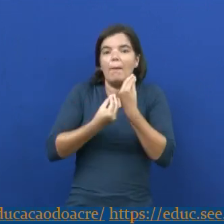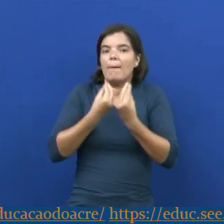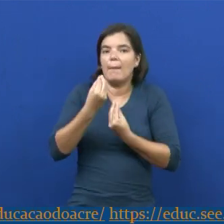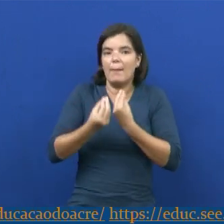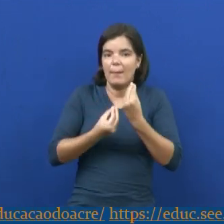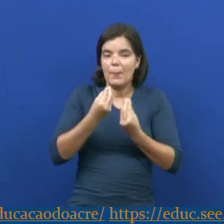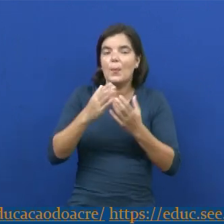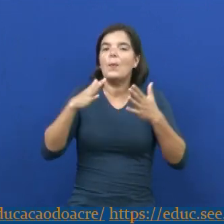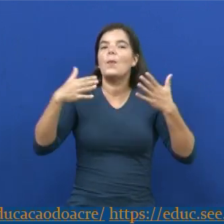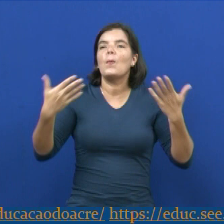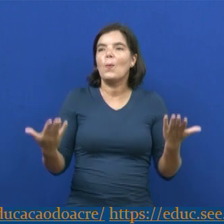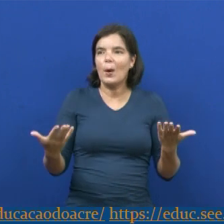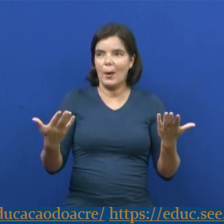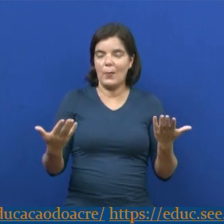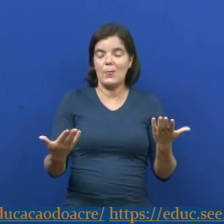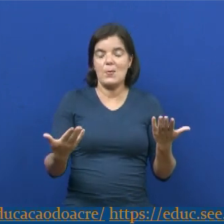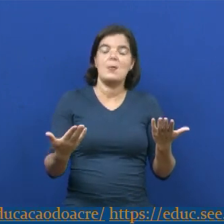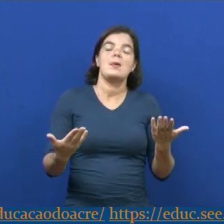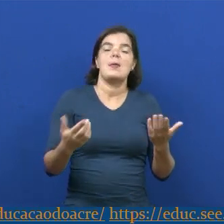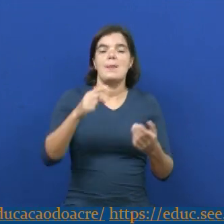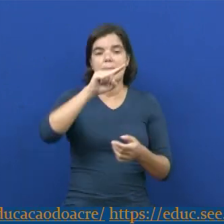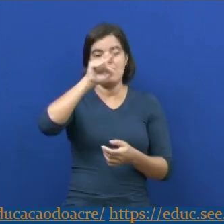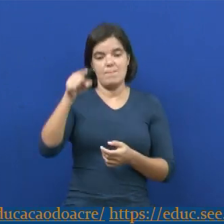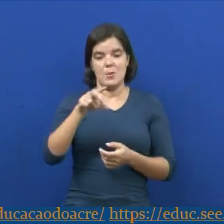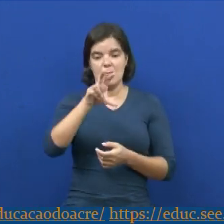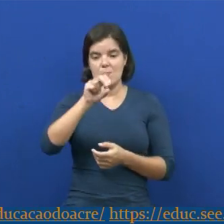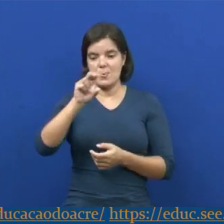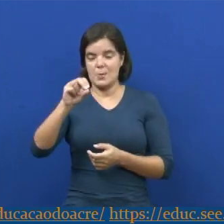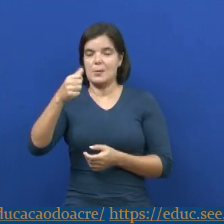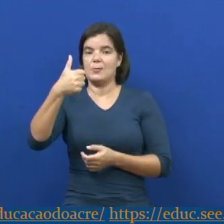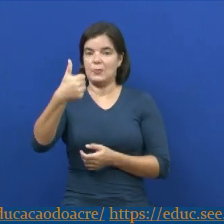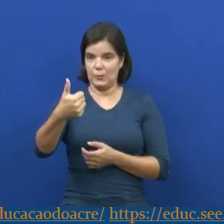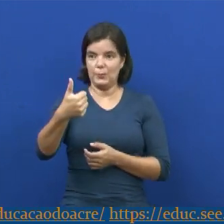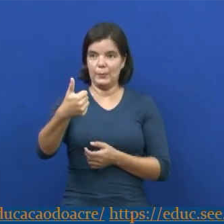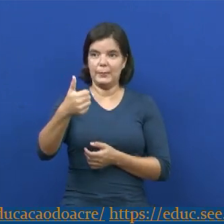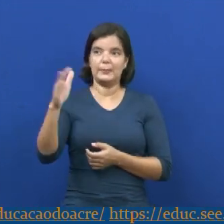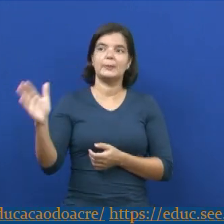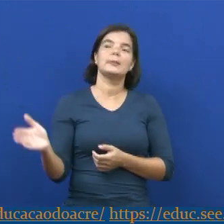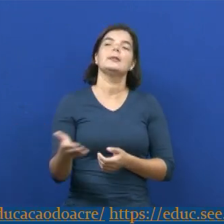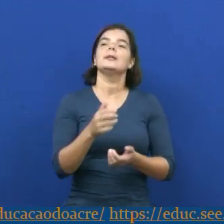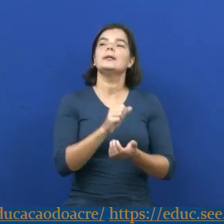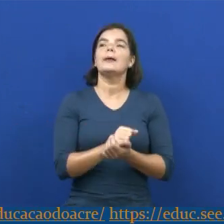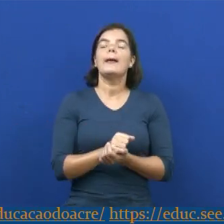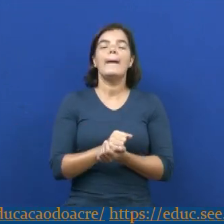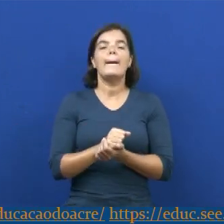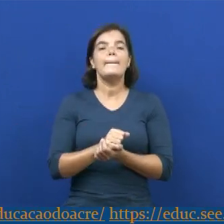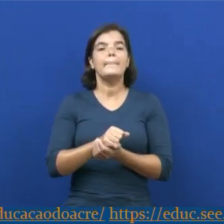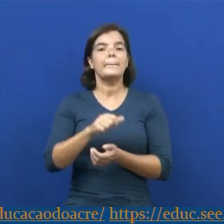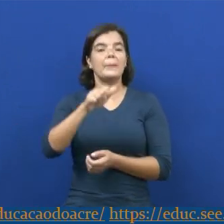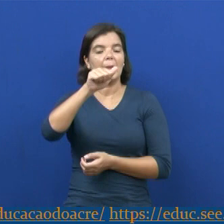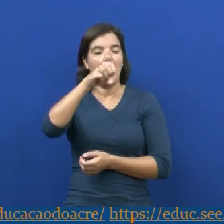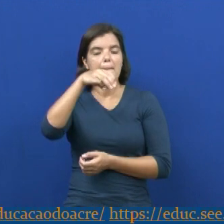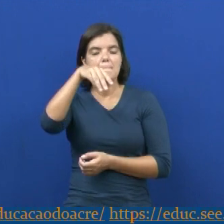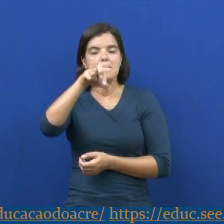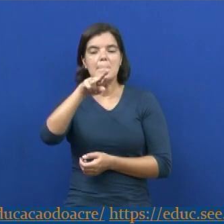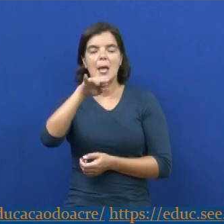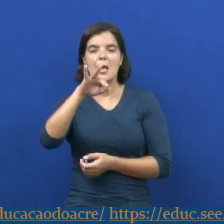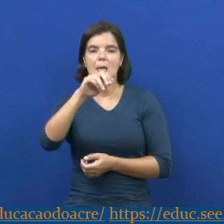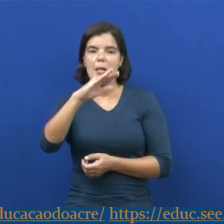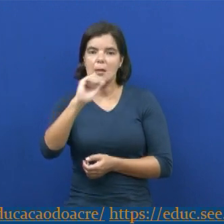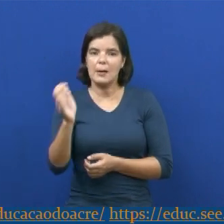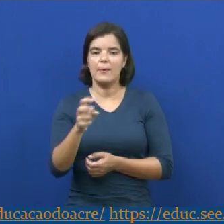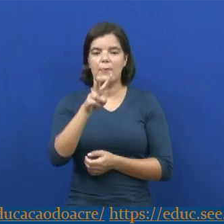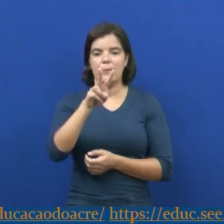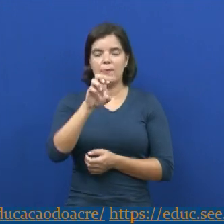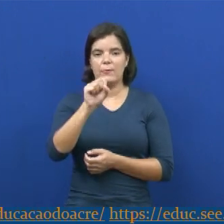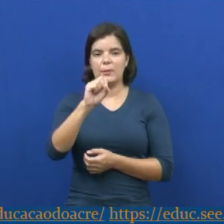que continente era esse. Em 1501, Américo Vespúcio, que dá nome ao continente, né? Continente americano, ele